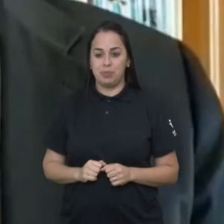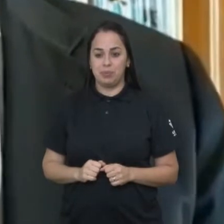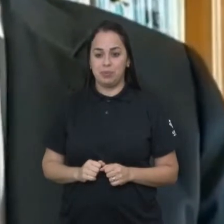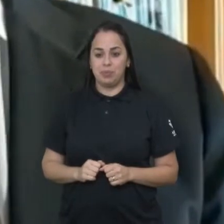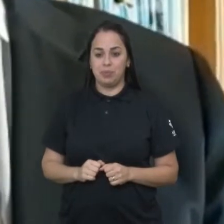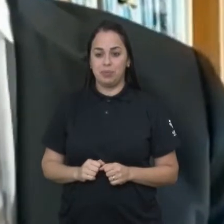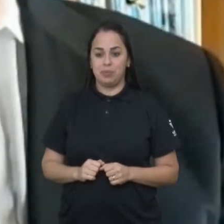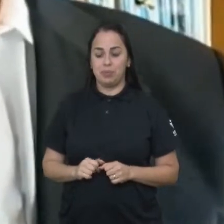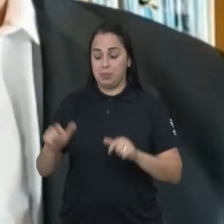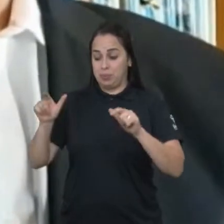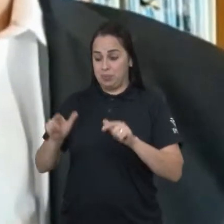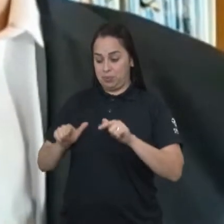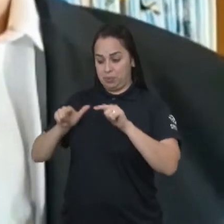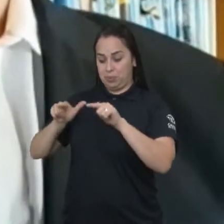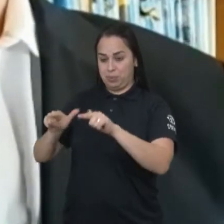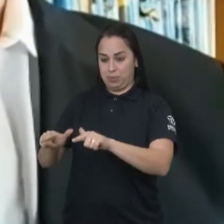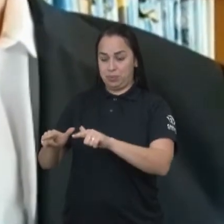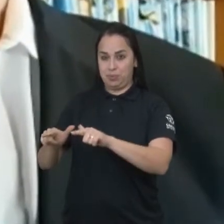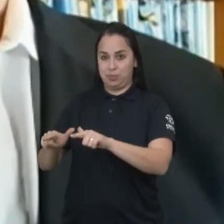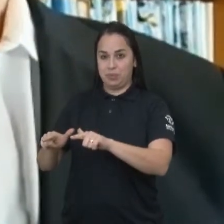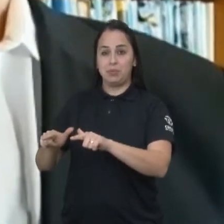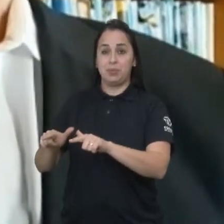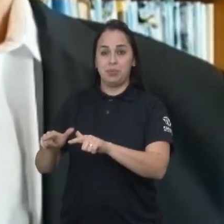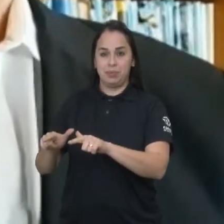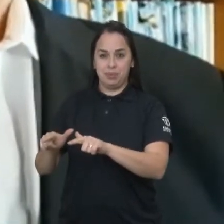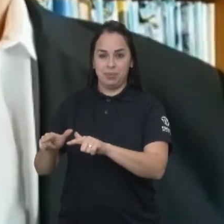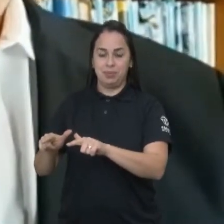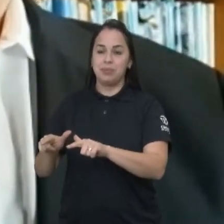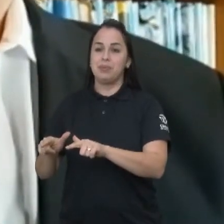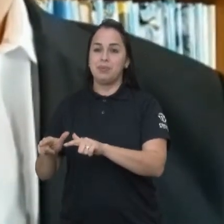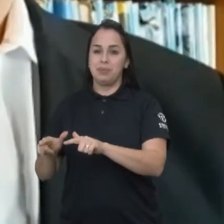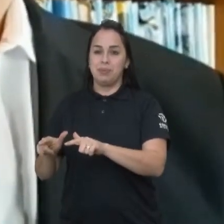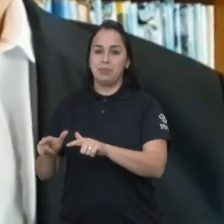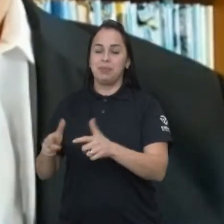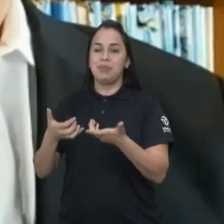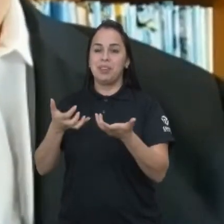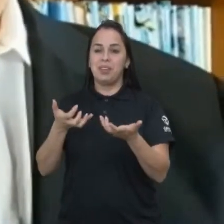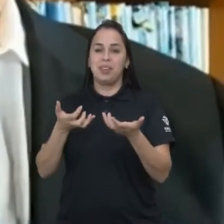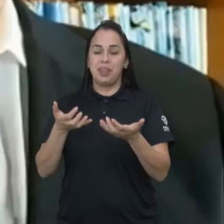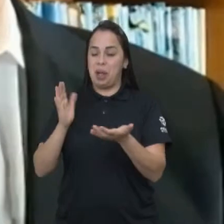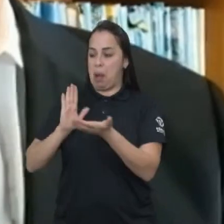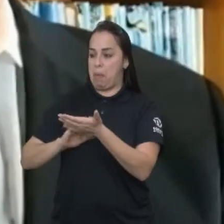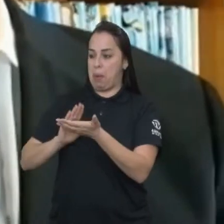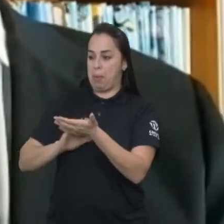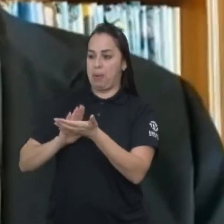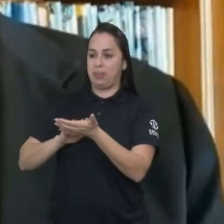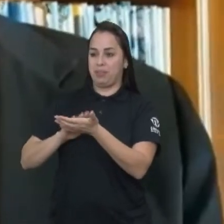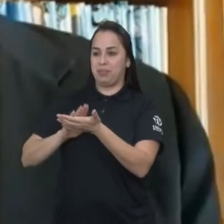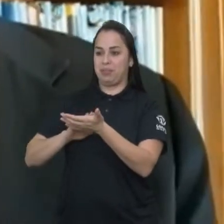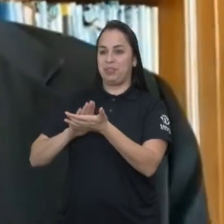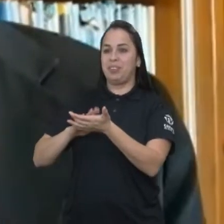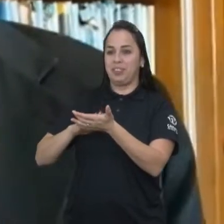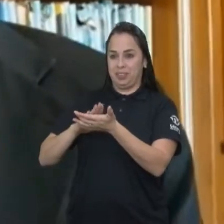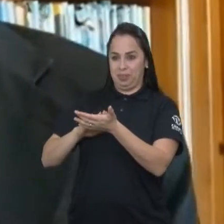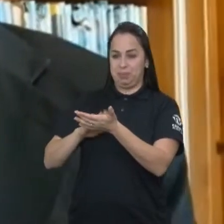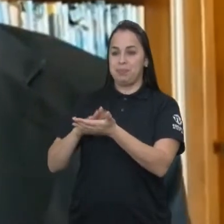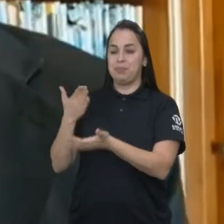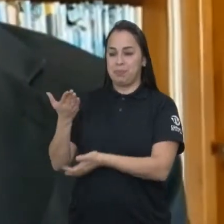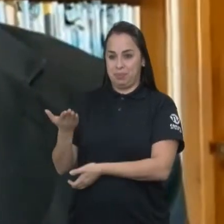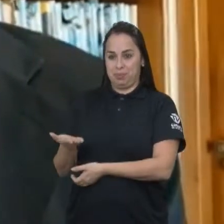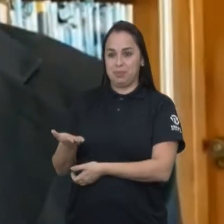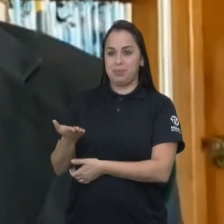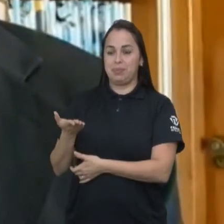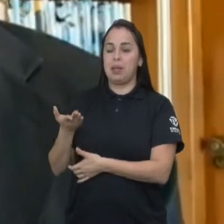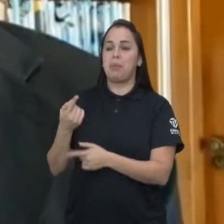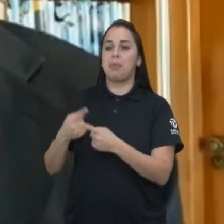o devido reconhecimento pela Câmara Municipal, e eu quero deixar meus parabéns ao Dr. Ricardo Mendes Trindade, que fez